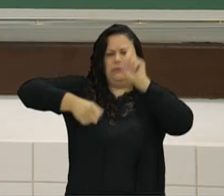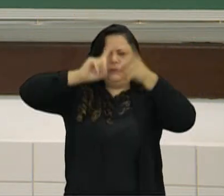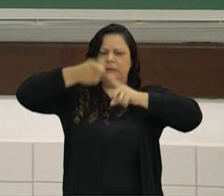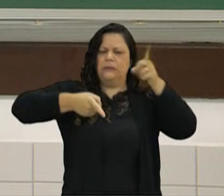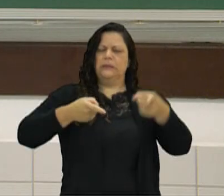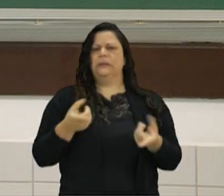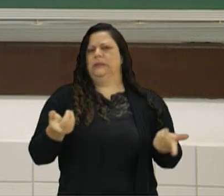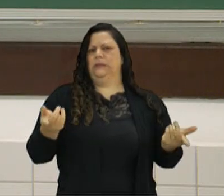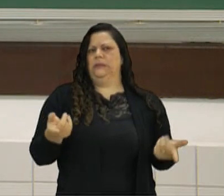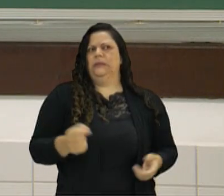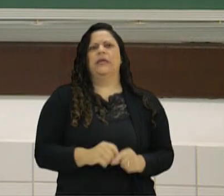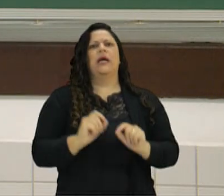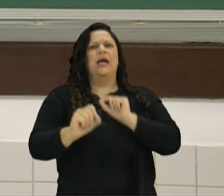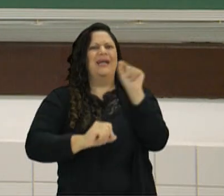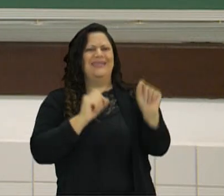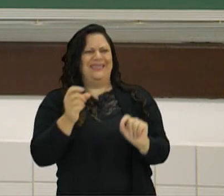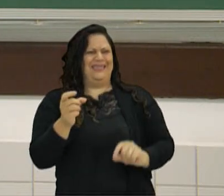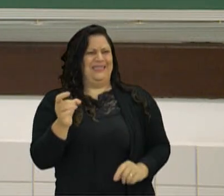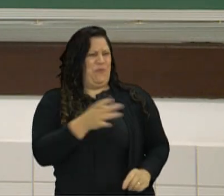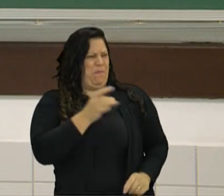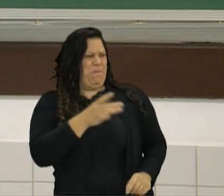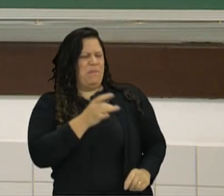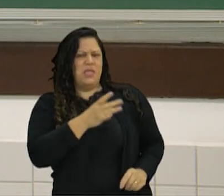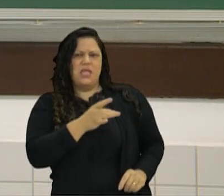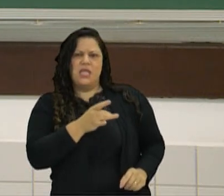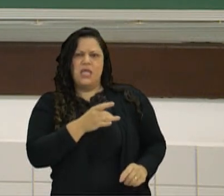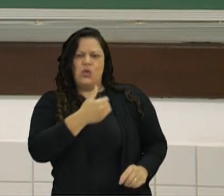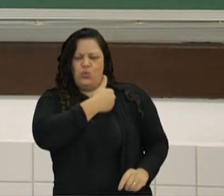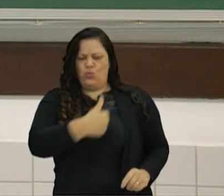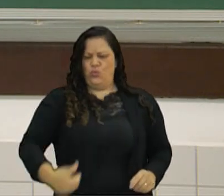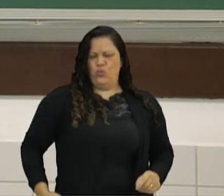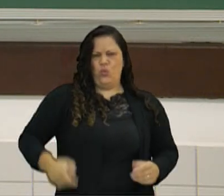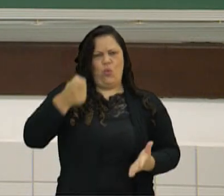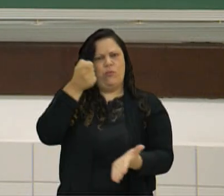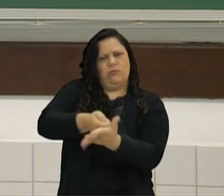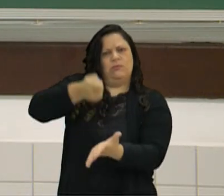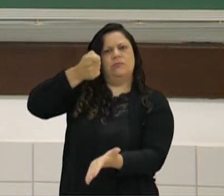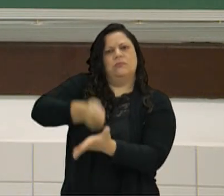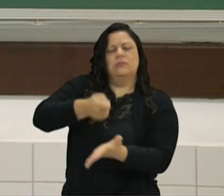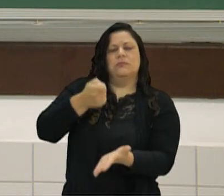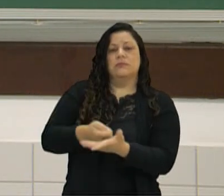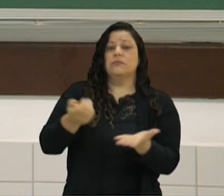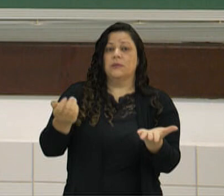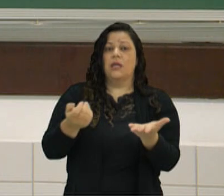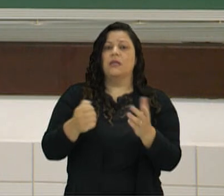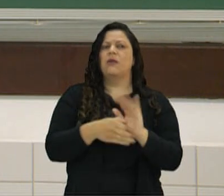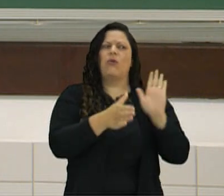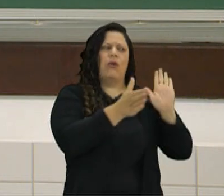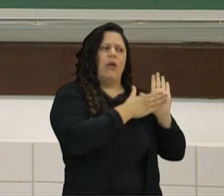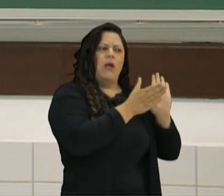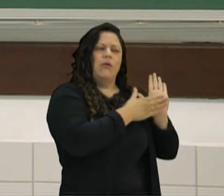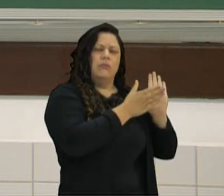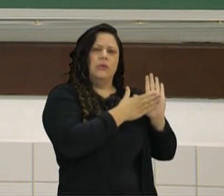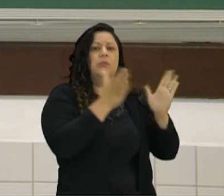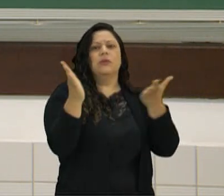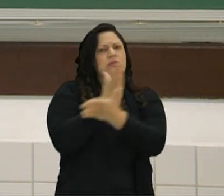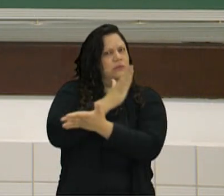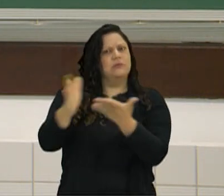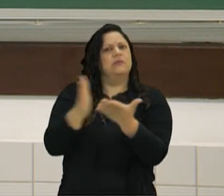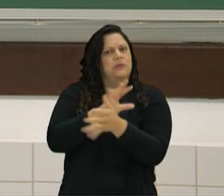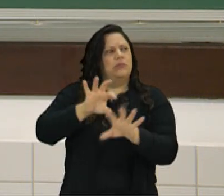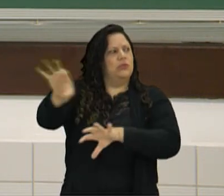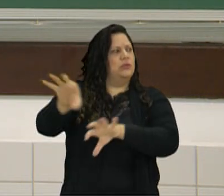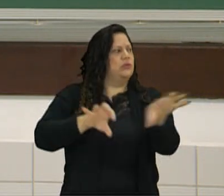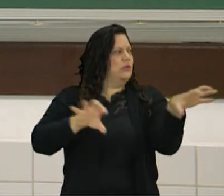muito grande, né, dos governos tirânicos, ele fez essa proposta de divisão dos poderes para